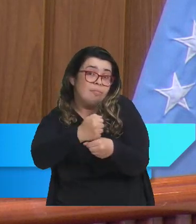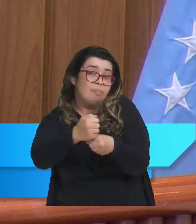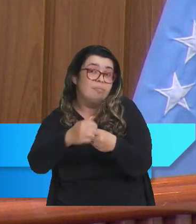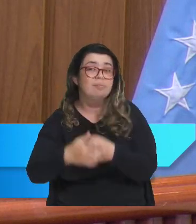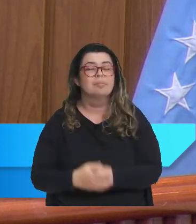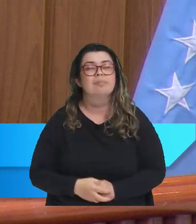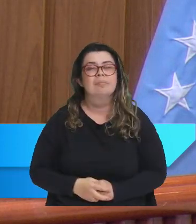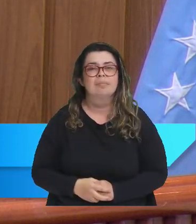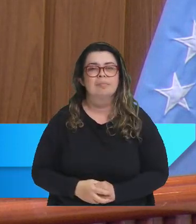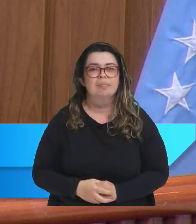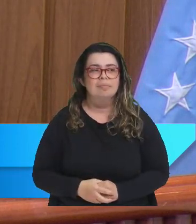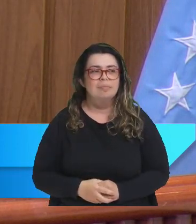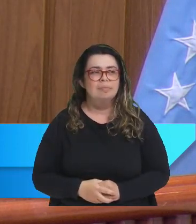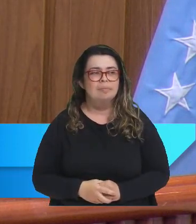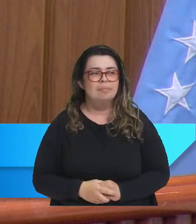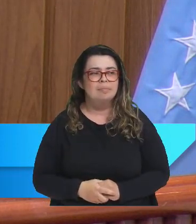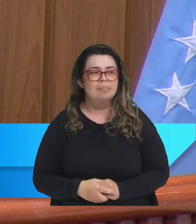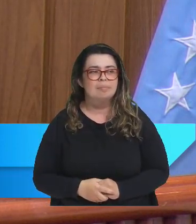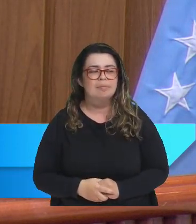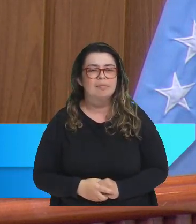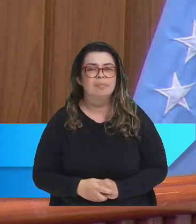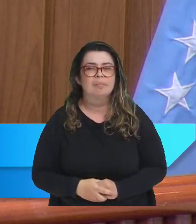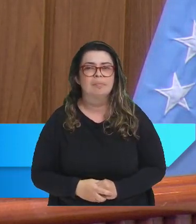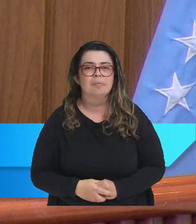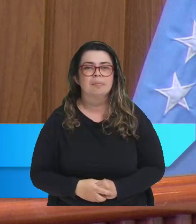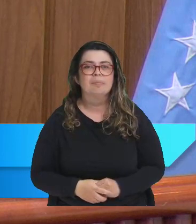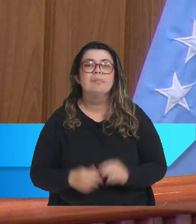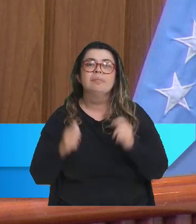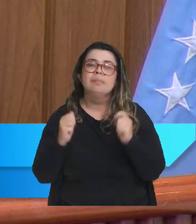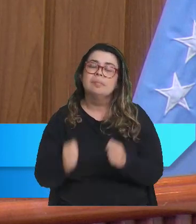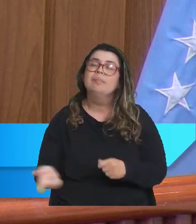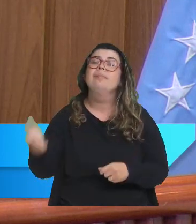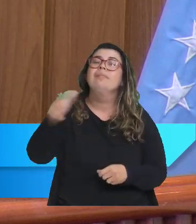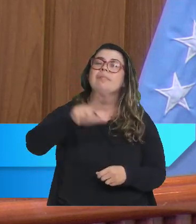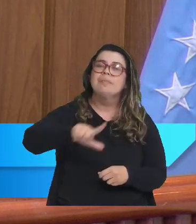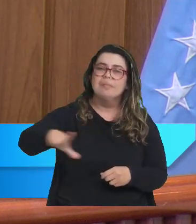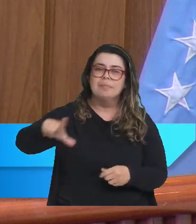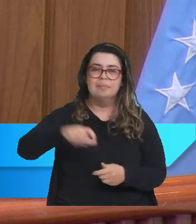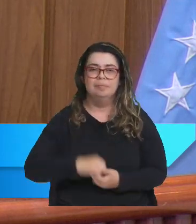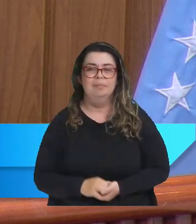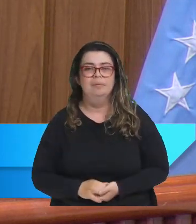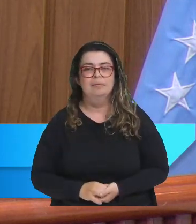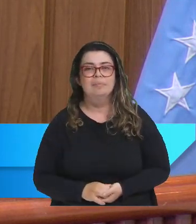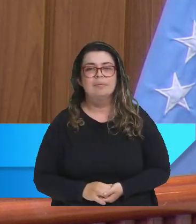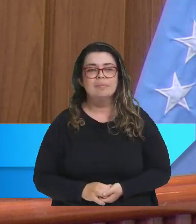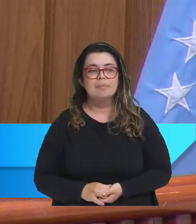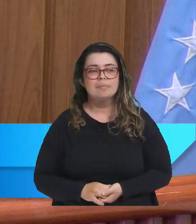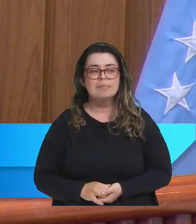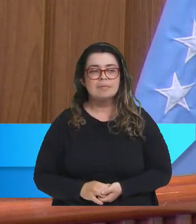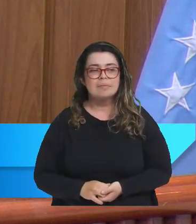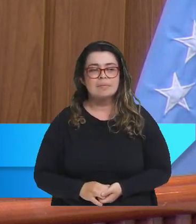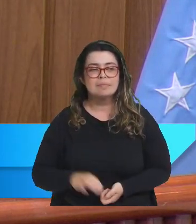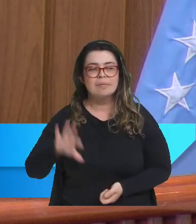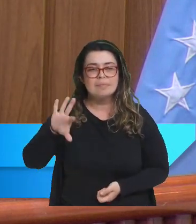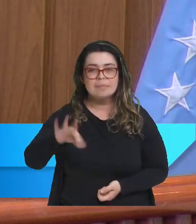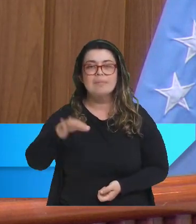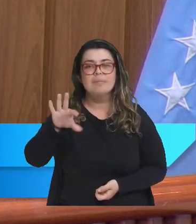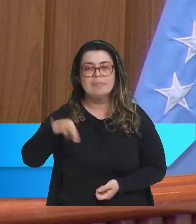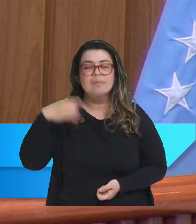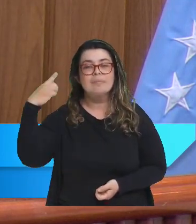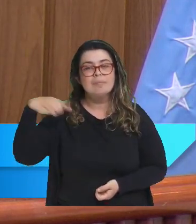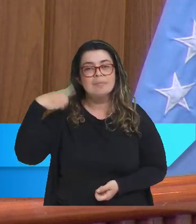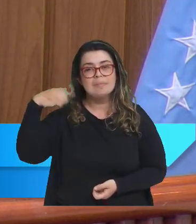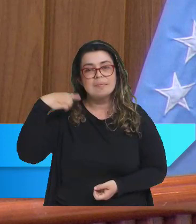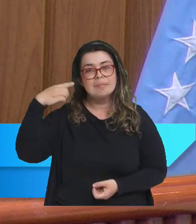4 anos, presidente, nós vamos ter aí novamente a oportunidade de eleger um deputado